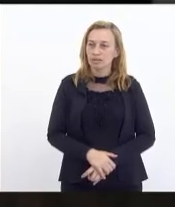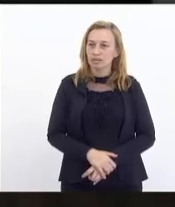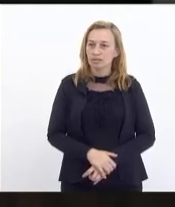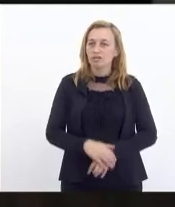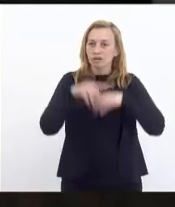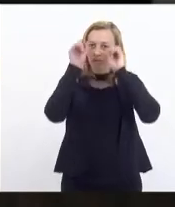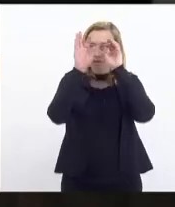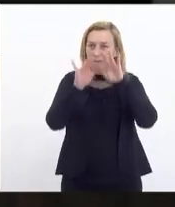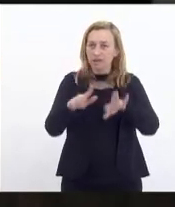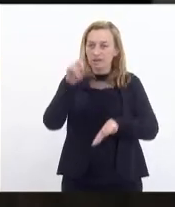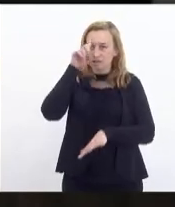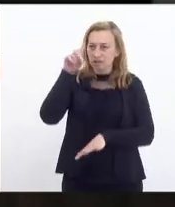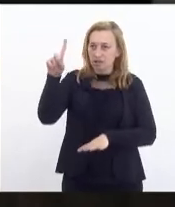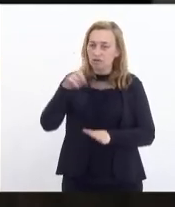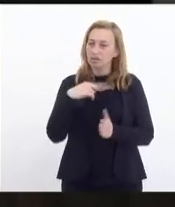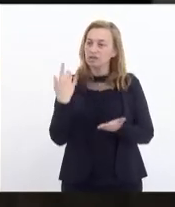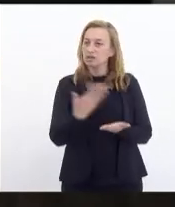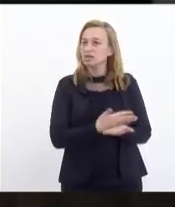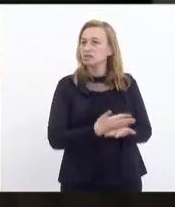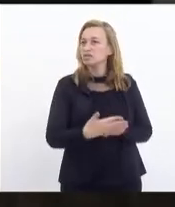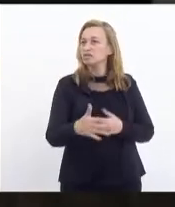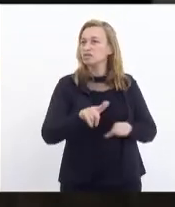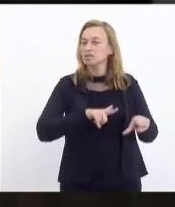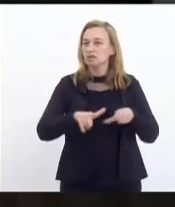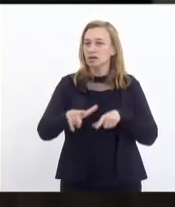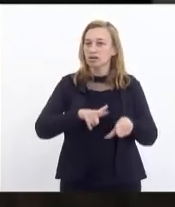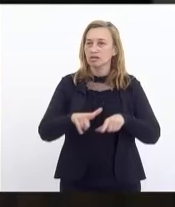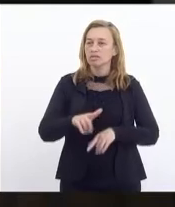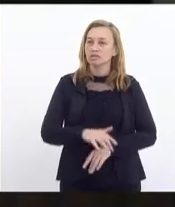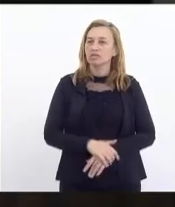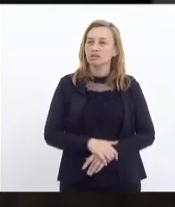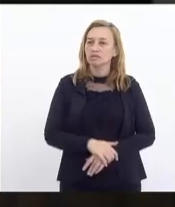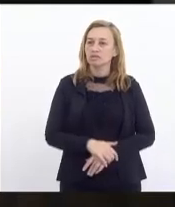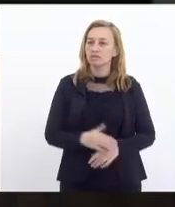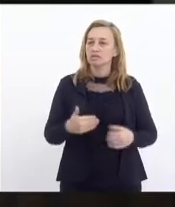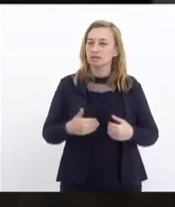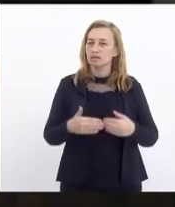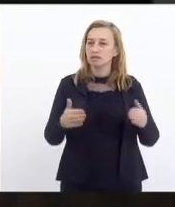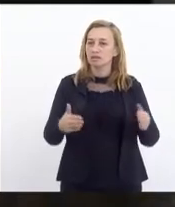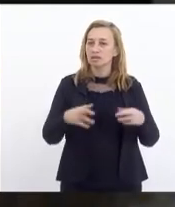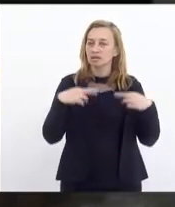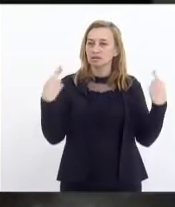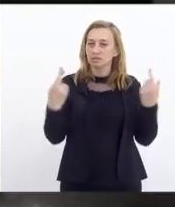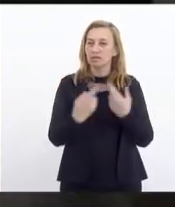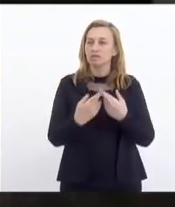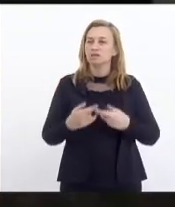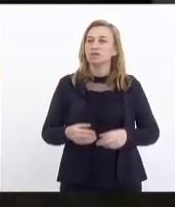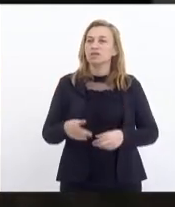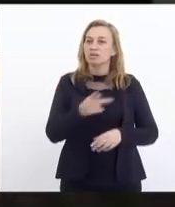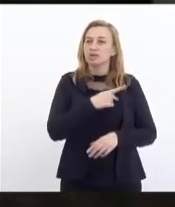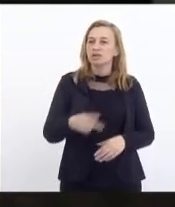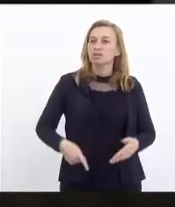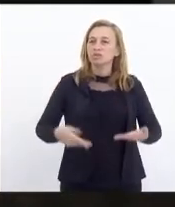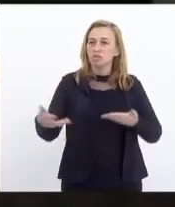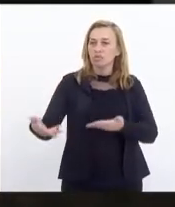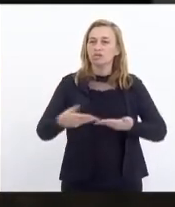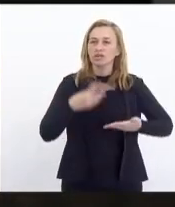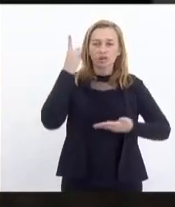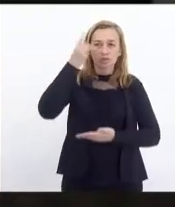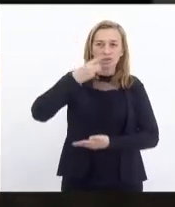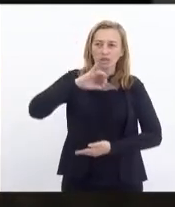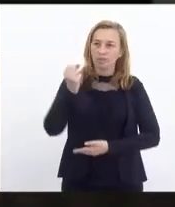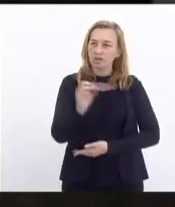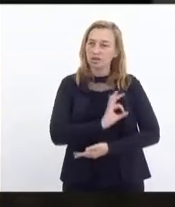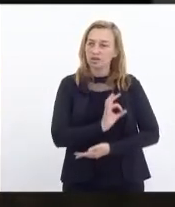Havendo número legal e sob a proteção de Deus, iniciamos os nossos trabalhos. Está aberta a sessão. A presidência convida a deputada Marta Rocha a